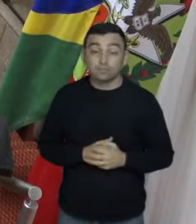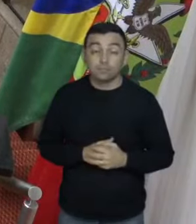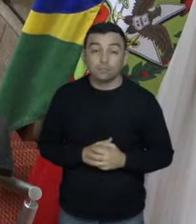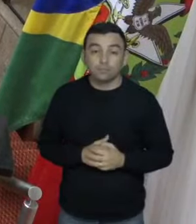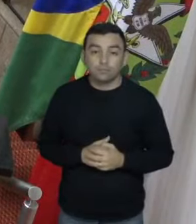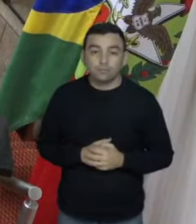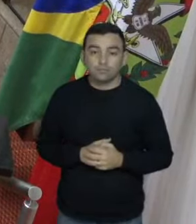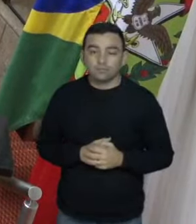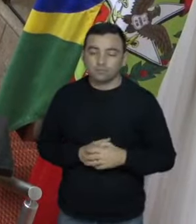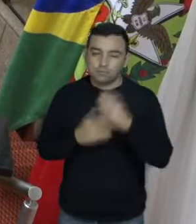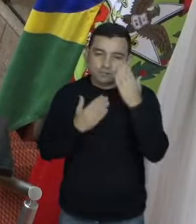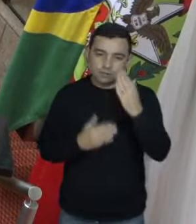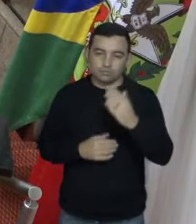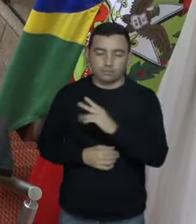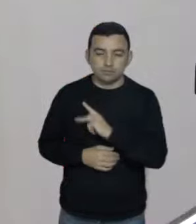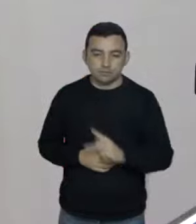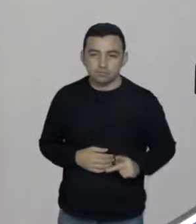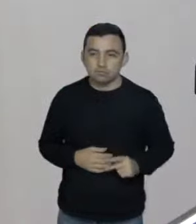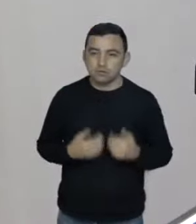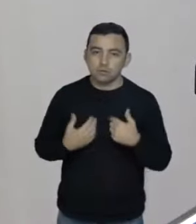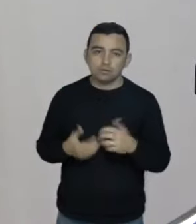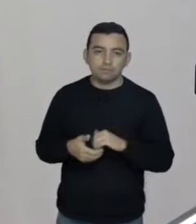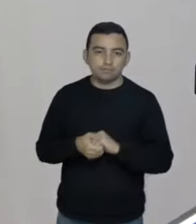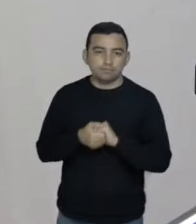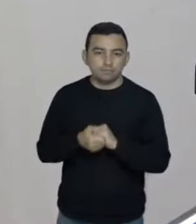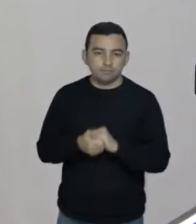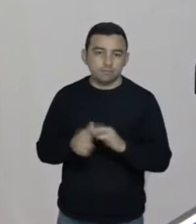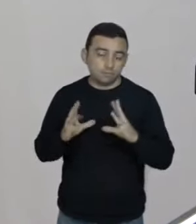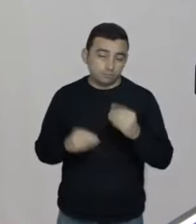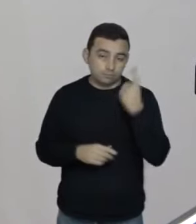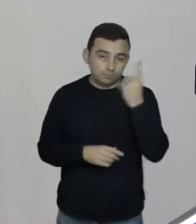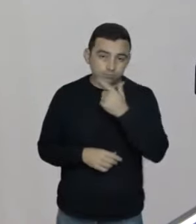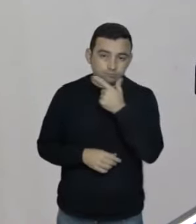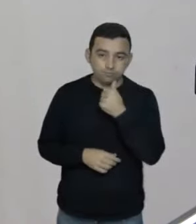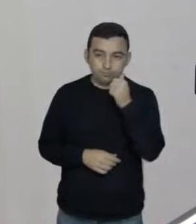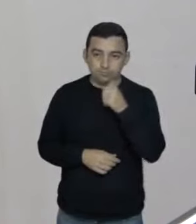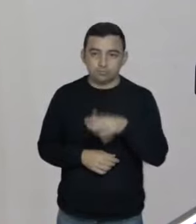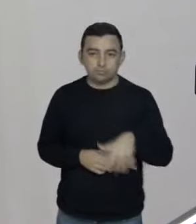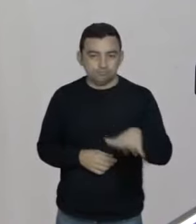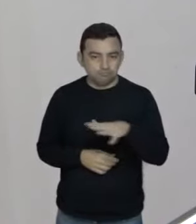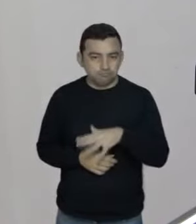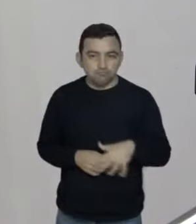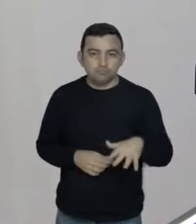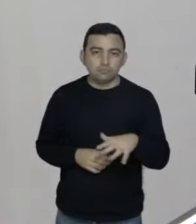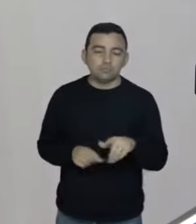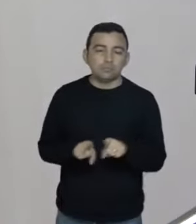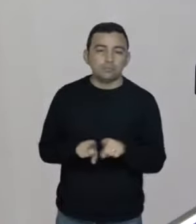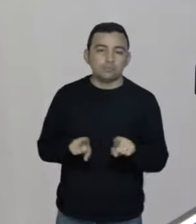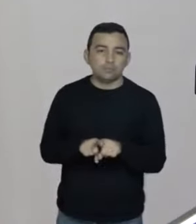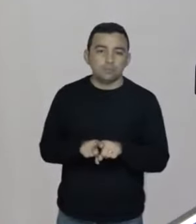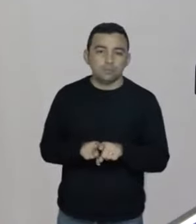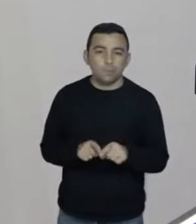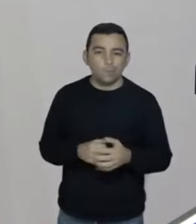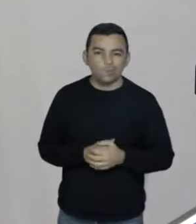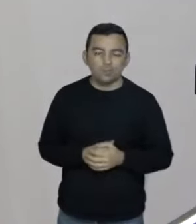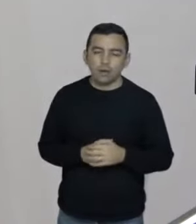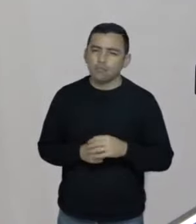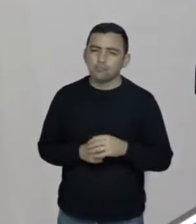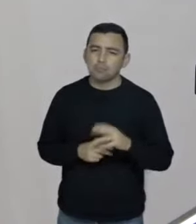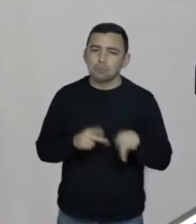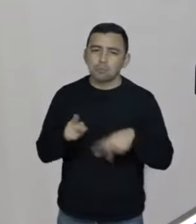obrigado senhor presidente quero cumprimentar todos os deputados as deputados também ao público